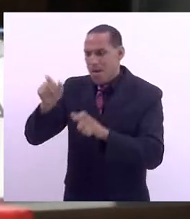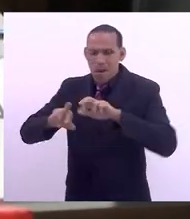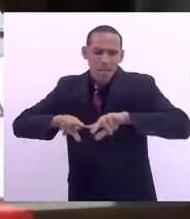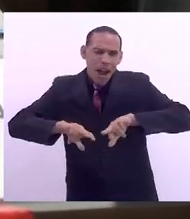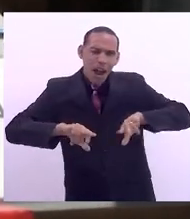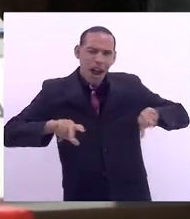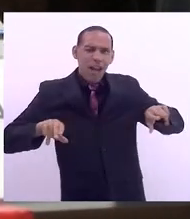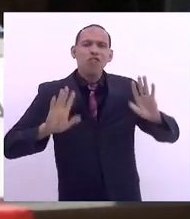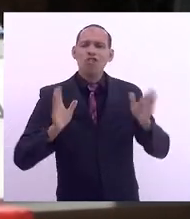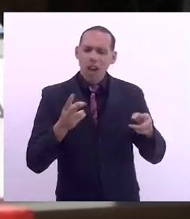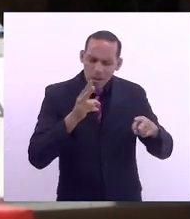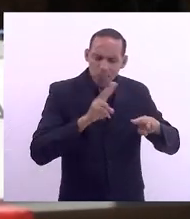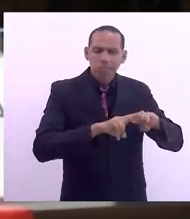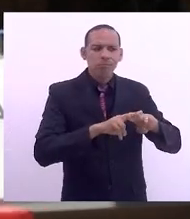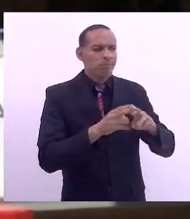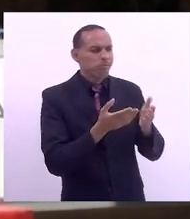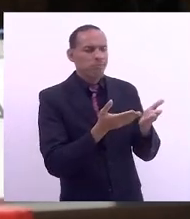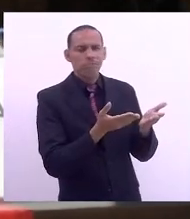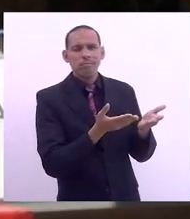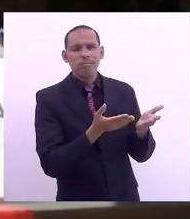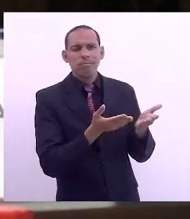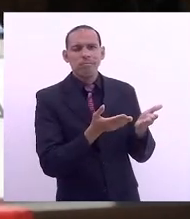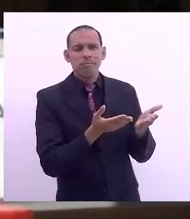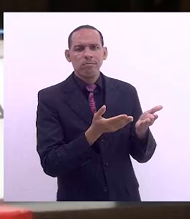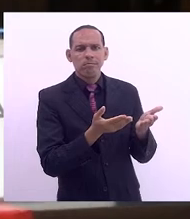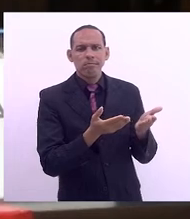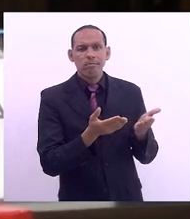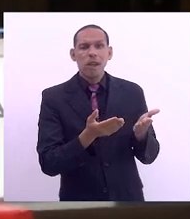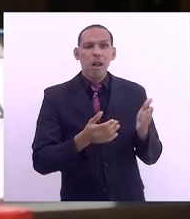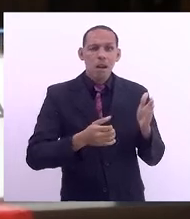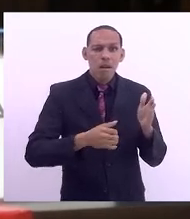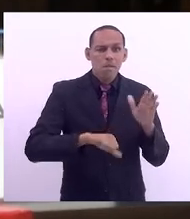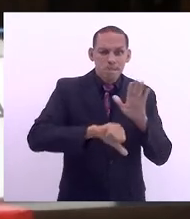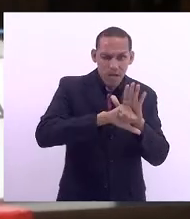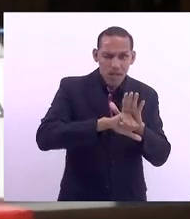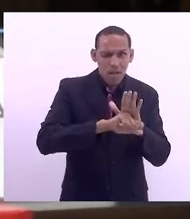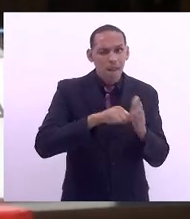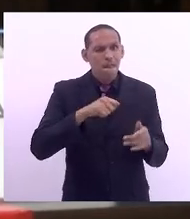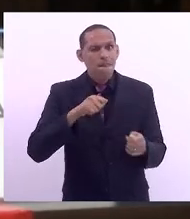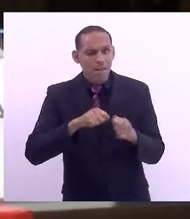passado pelo cárcere, tendo algum envolvimento ou não.